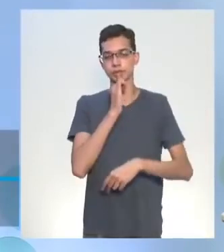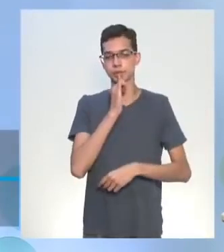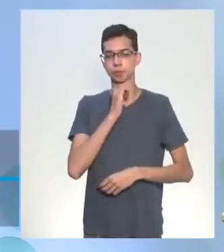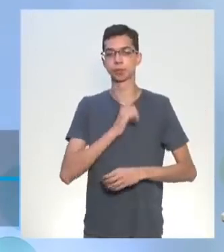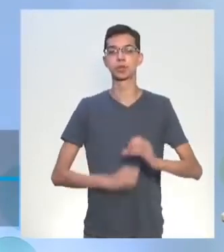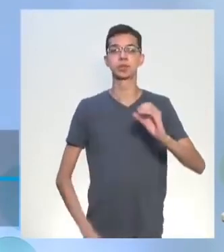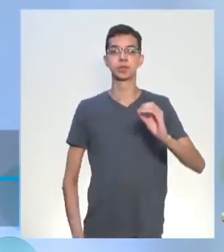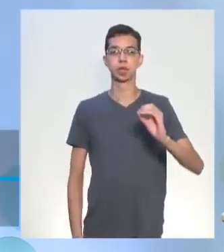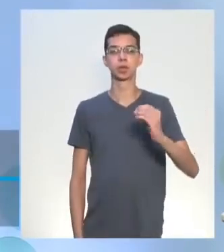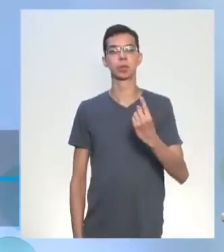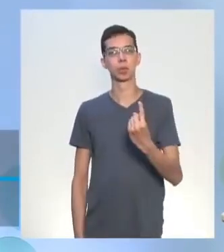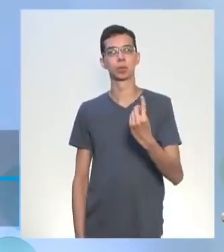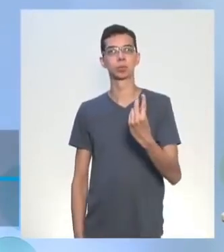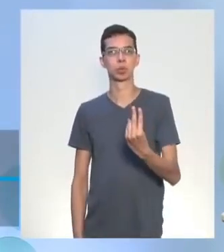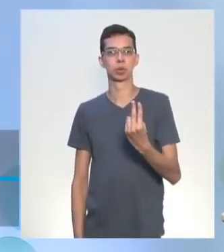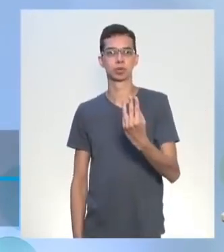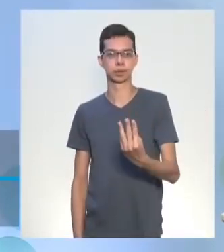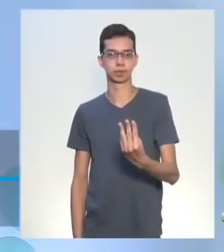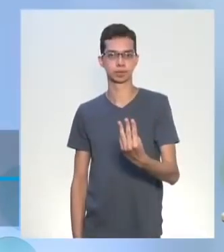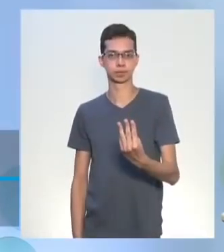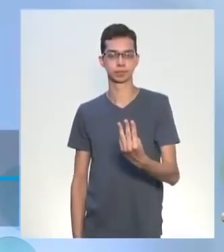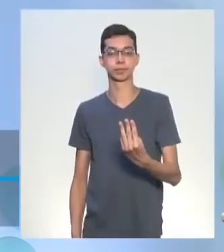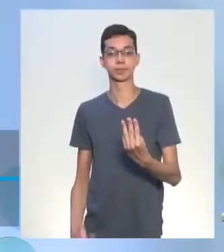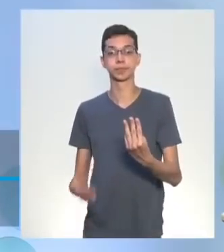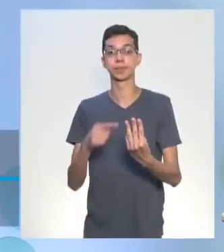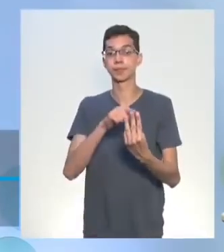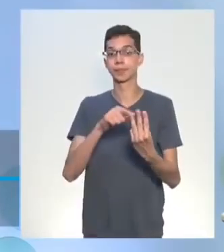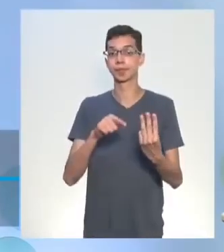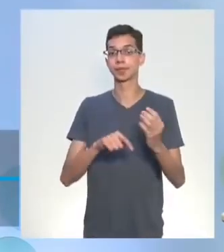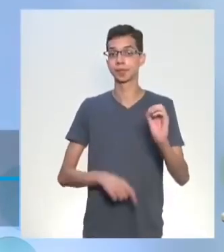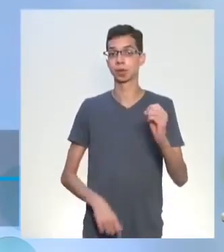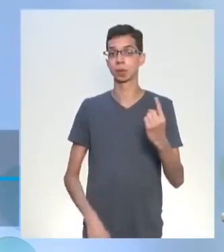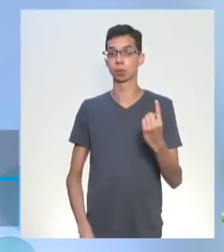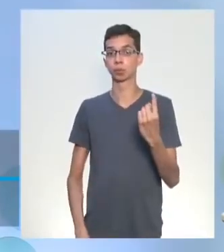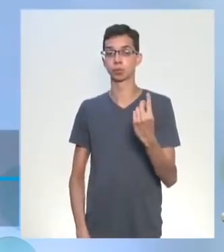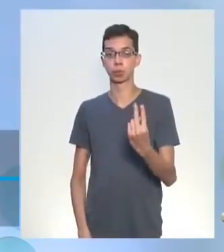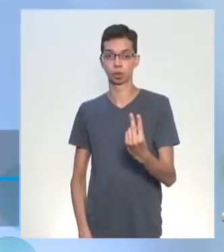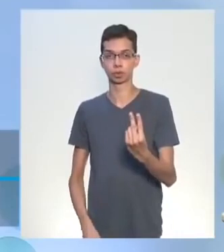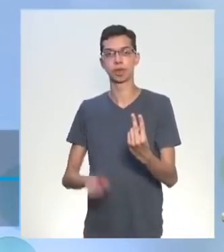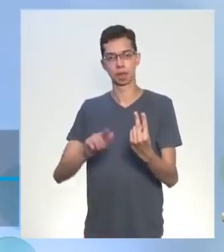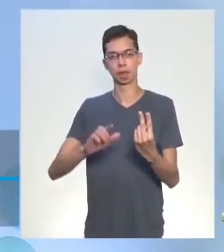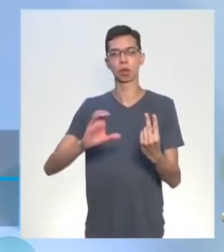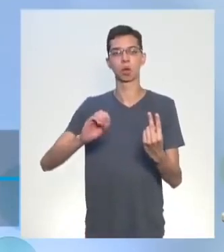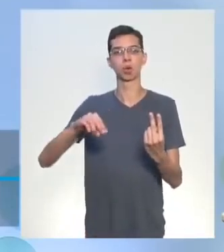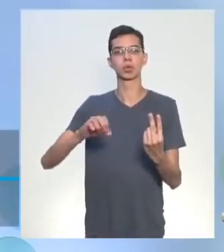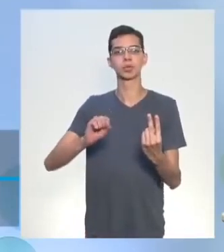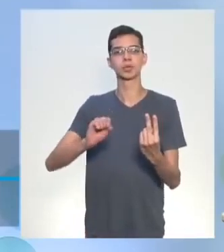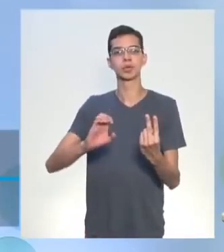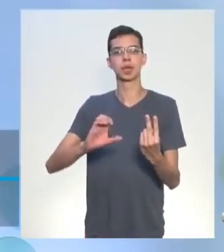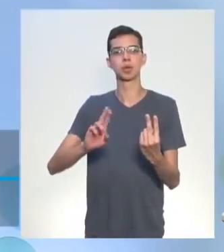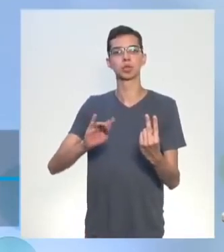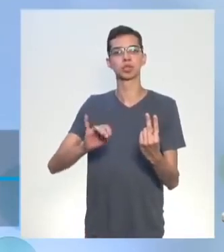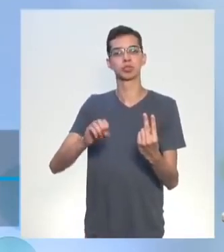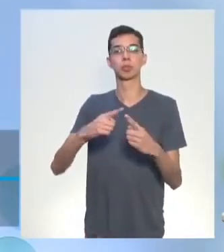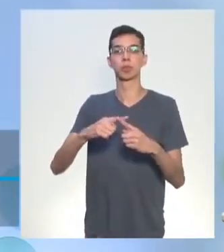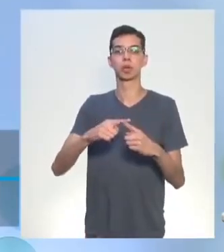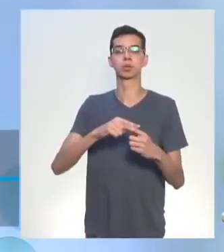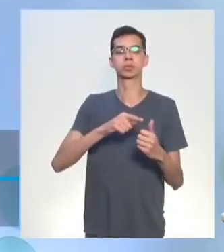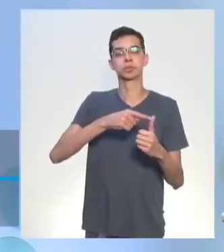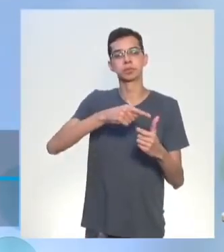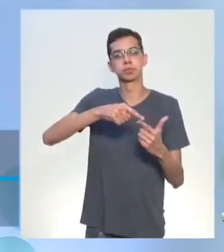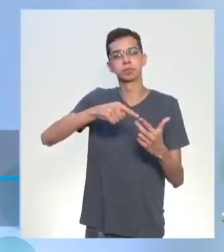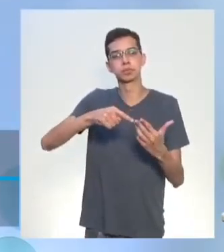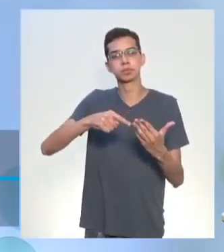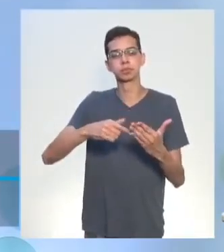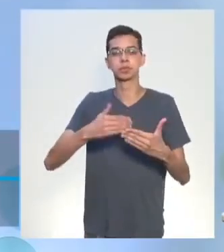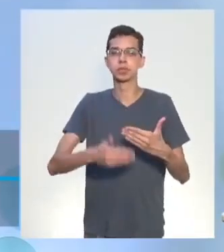2, 3, né? Se são 3 números, então o 0, 1, 2 são consecutivos, 2, 3, 4, 20, 21, 22,